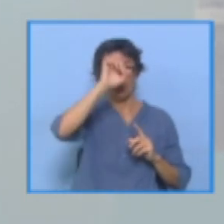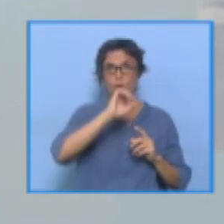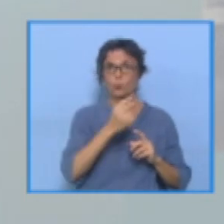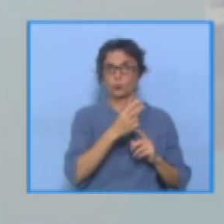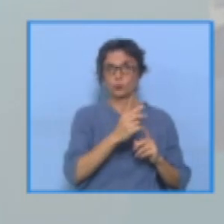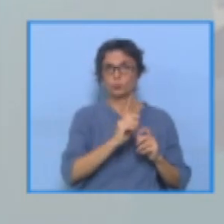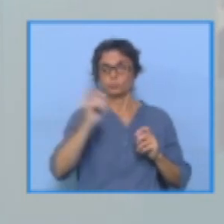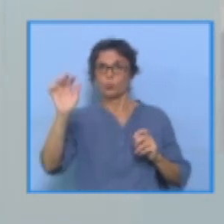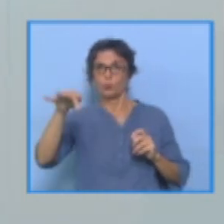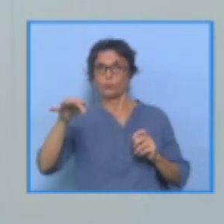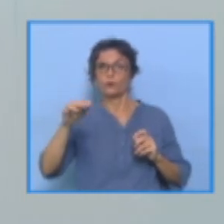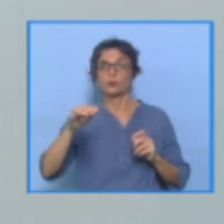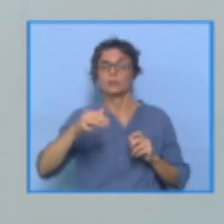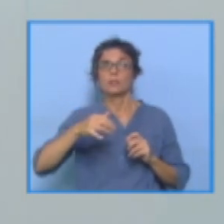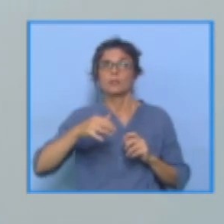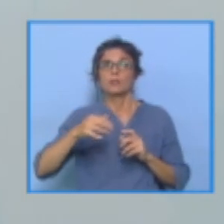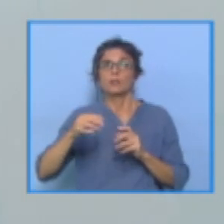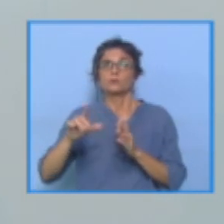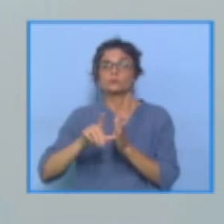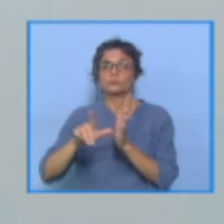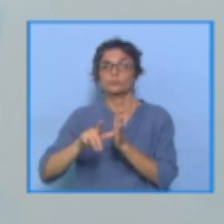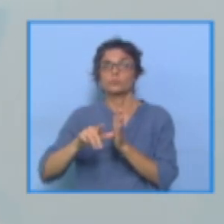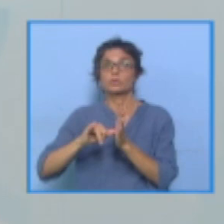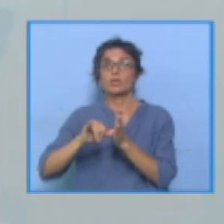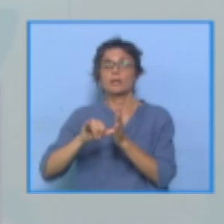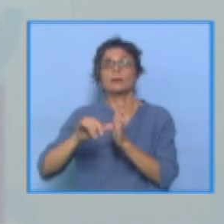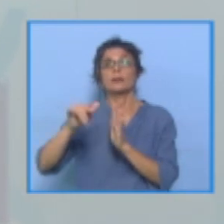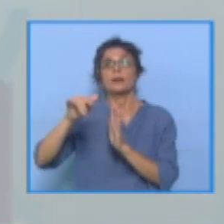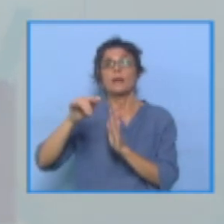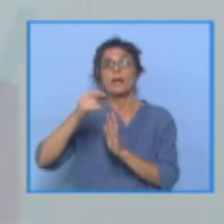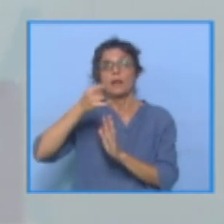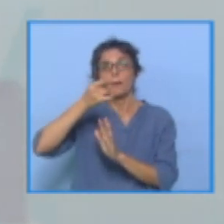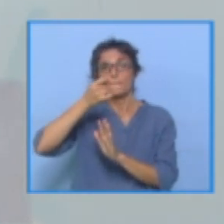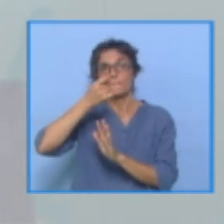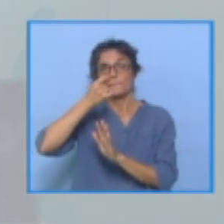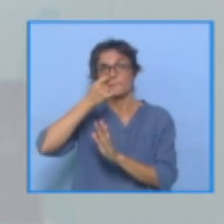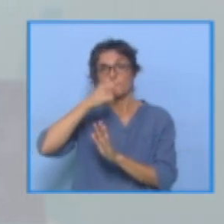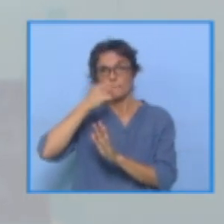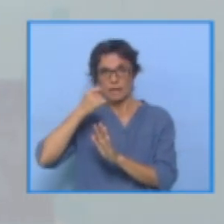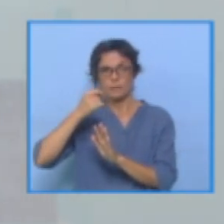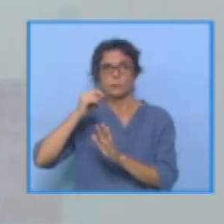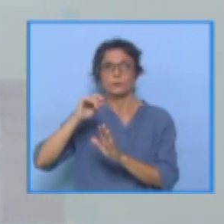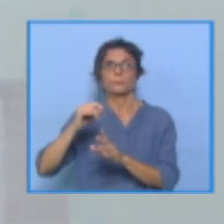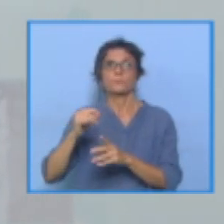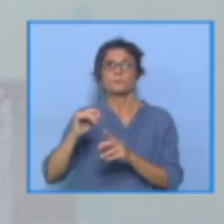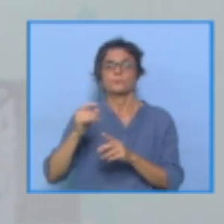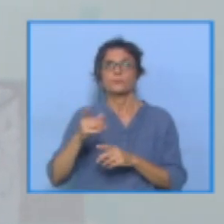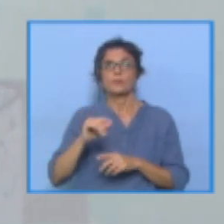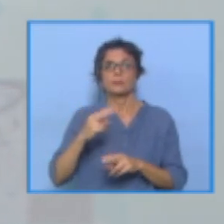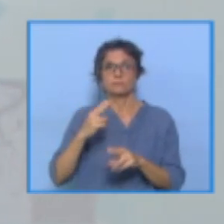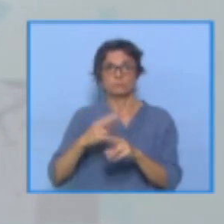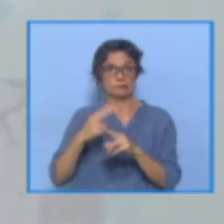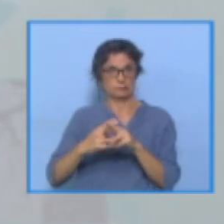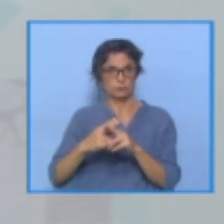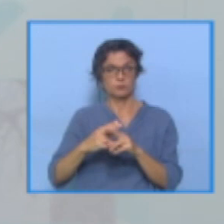em maio, aliás, no Funchal, e depois ainda foi para Roma com o nosso Presidente da Caritas Internacionais, com o Cardeal Tagle. E